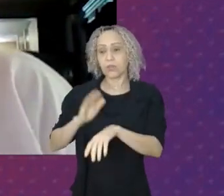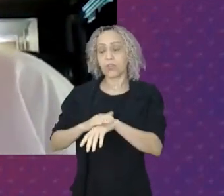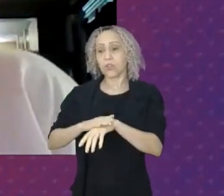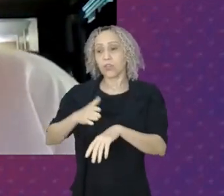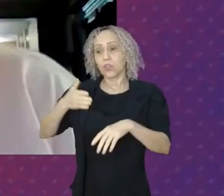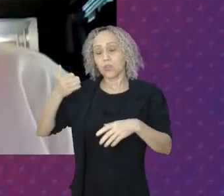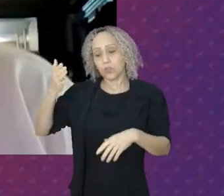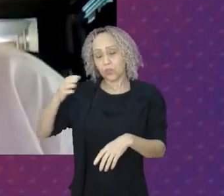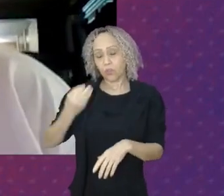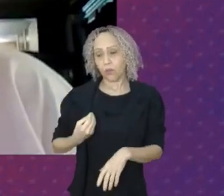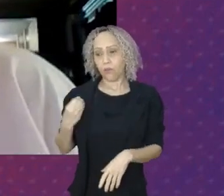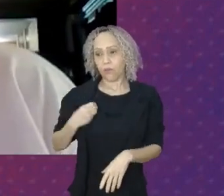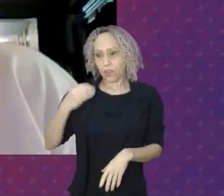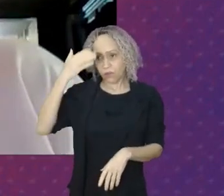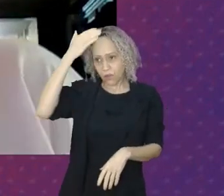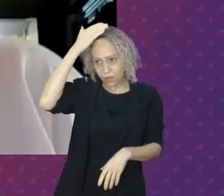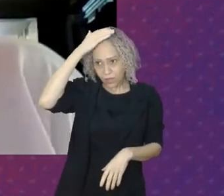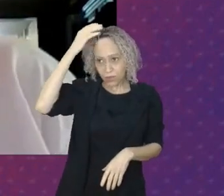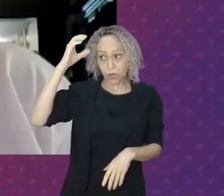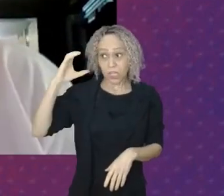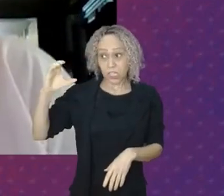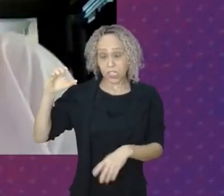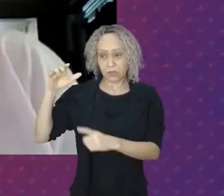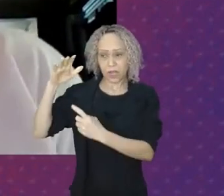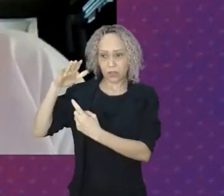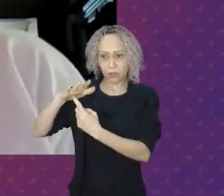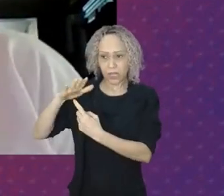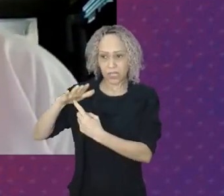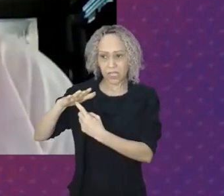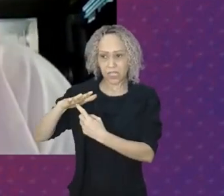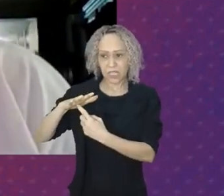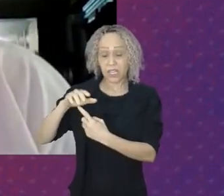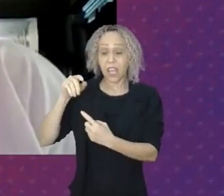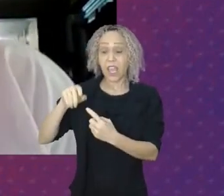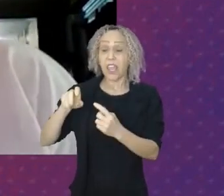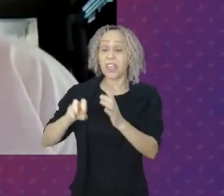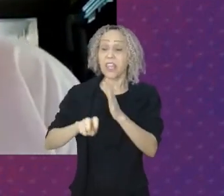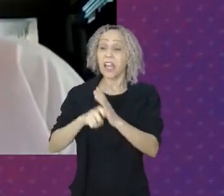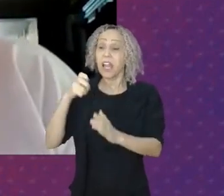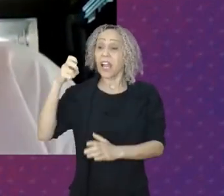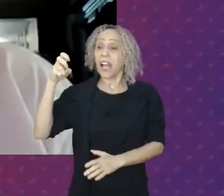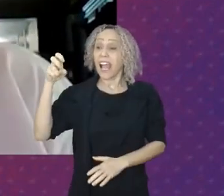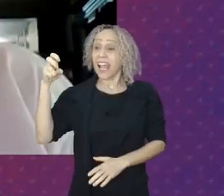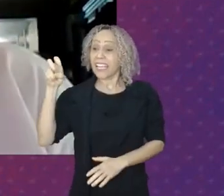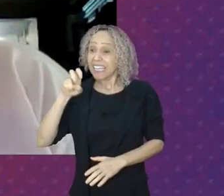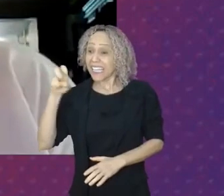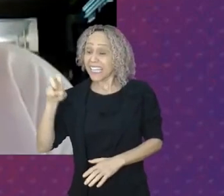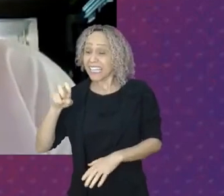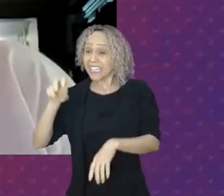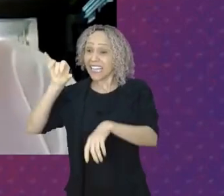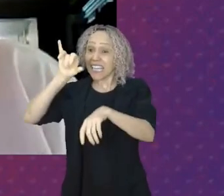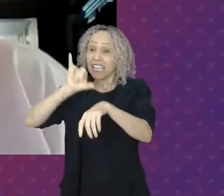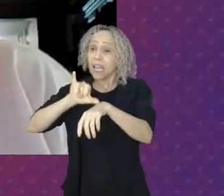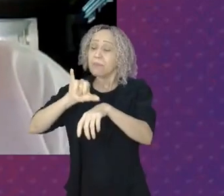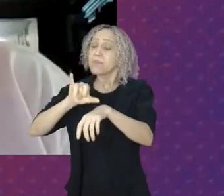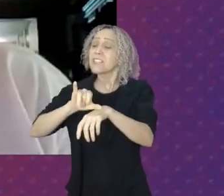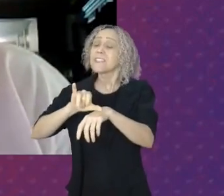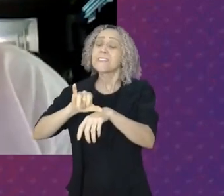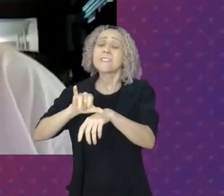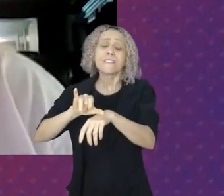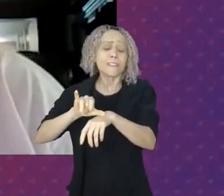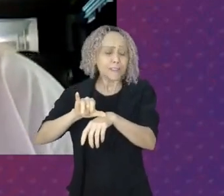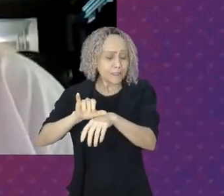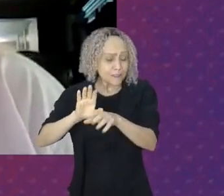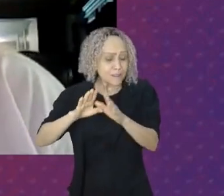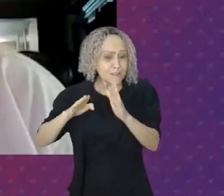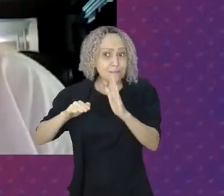mais conservadoras do país, e a quinta capital que mais violenta e mata a população LGBT no